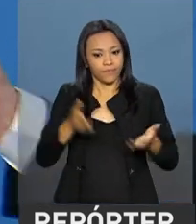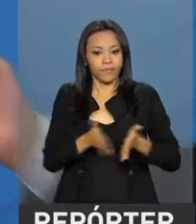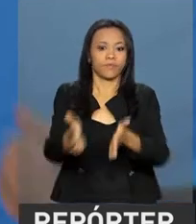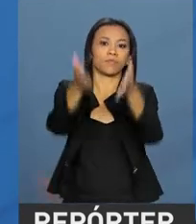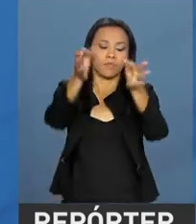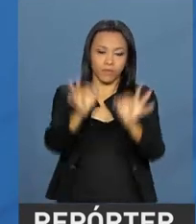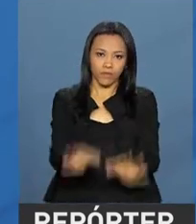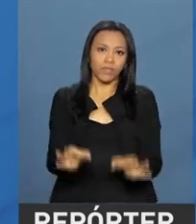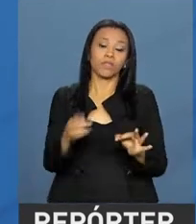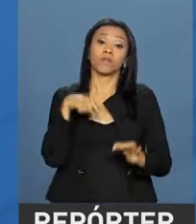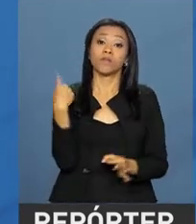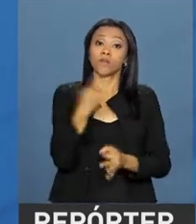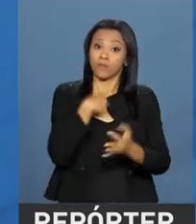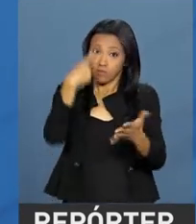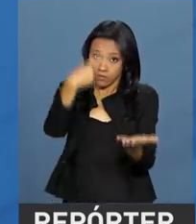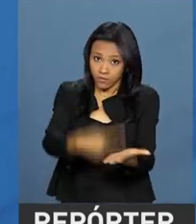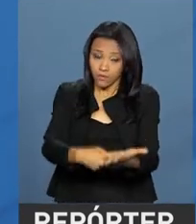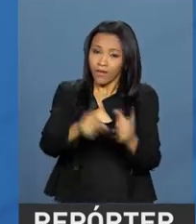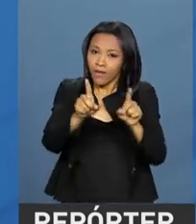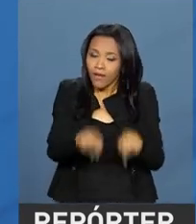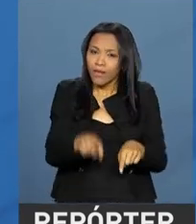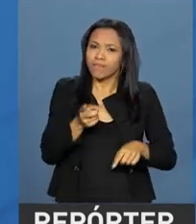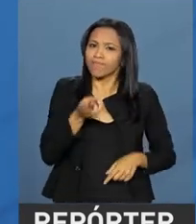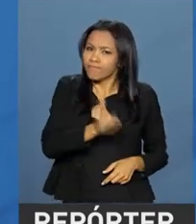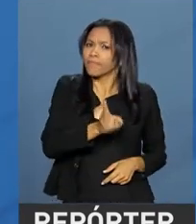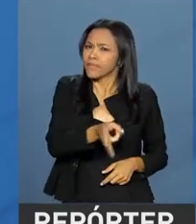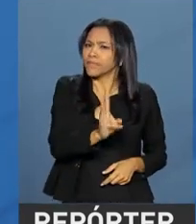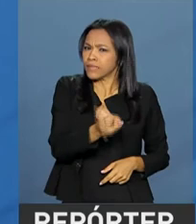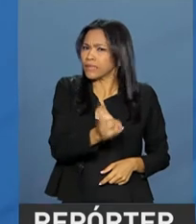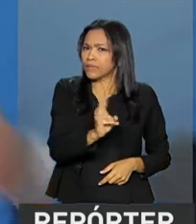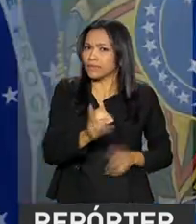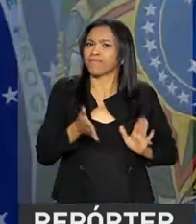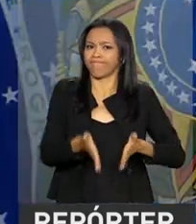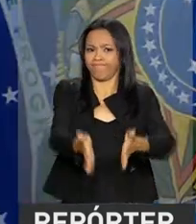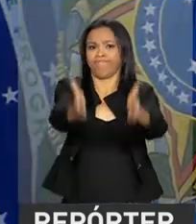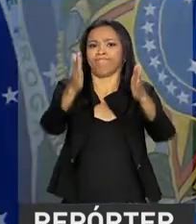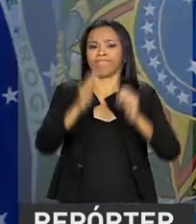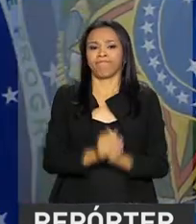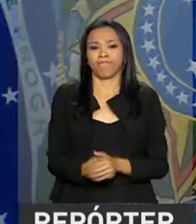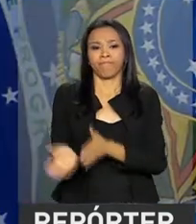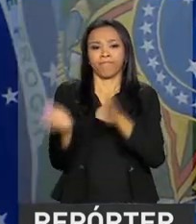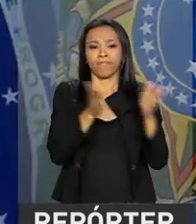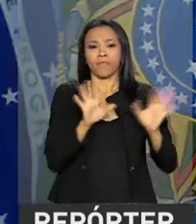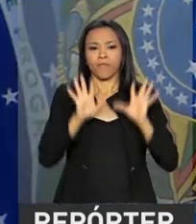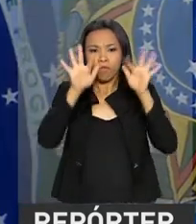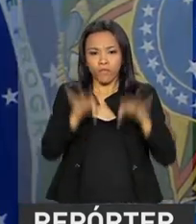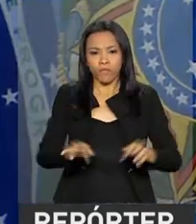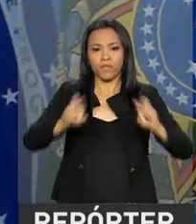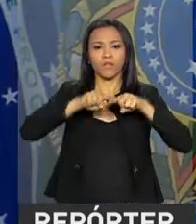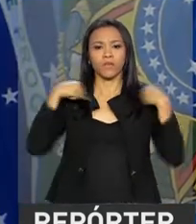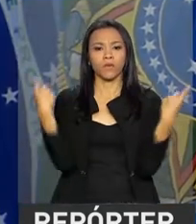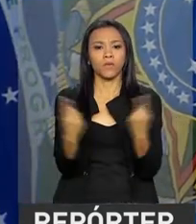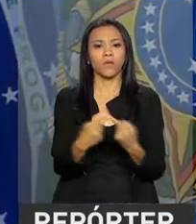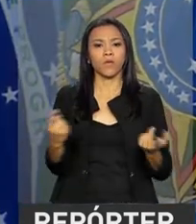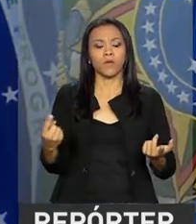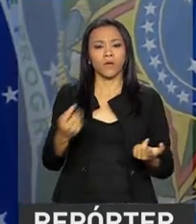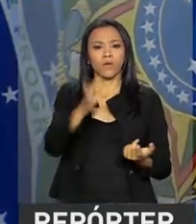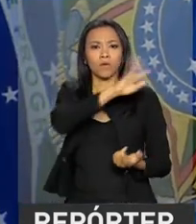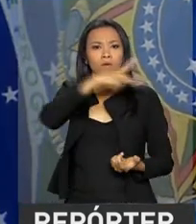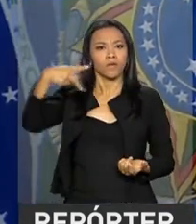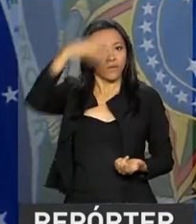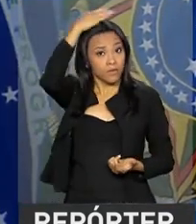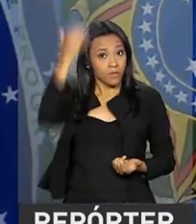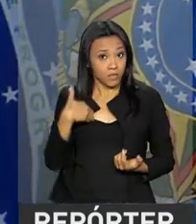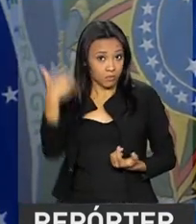eo nosso compromisso é mantê lo nessa direção ao encerrar a reunião o presidente michel temer afirmou que o